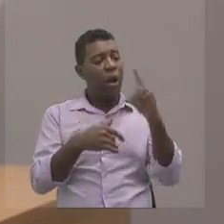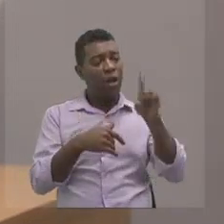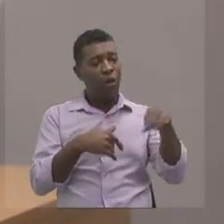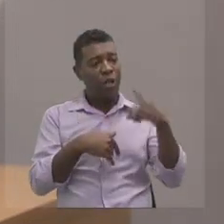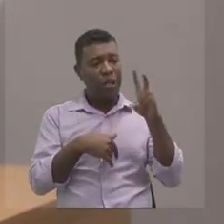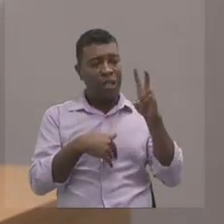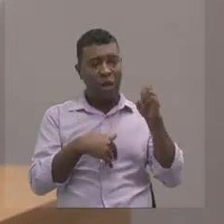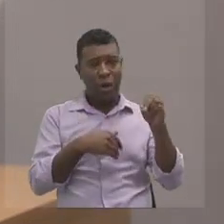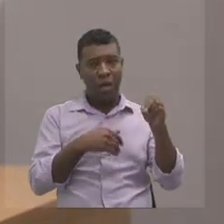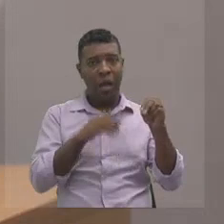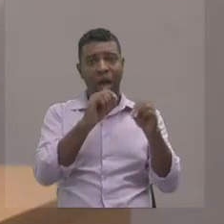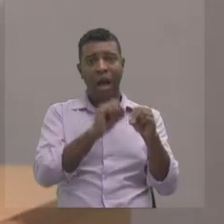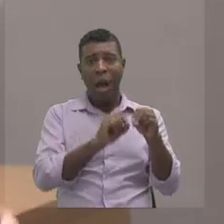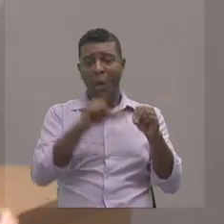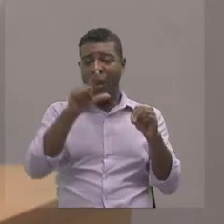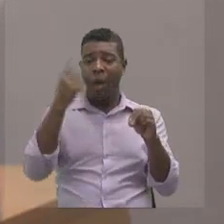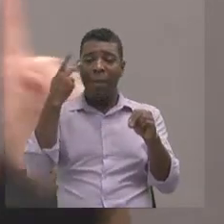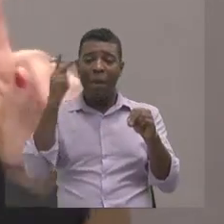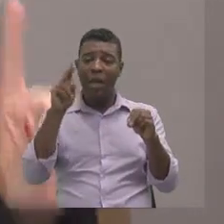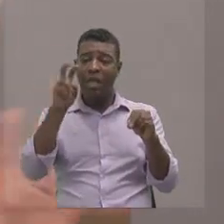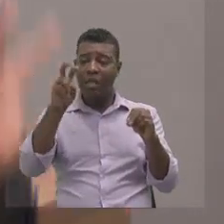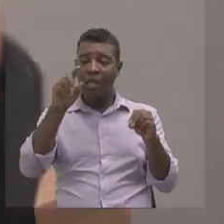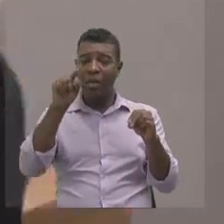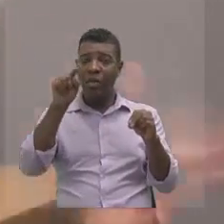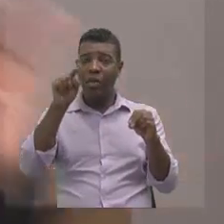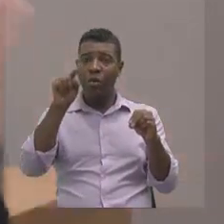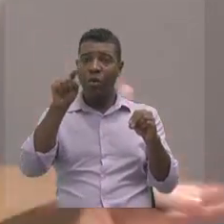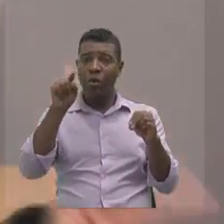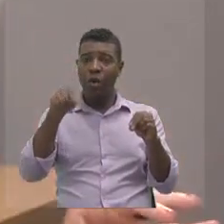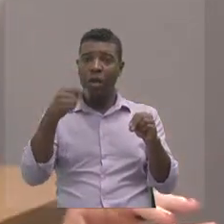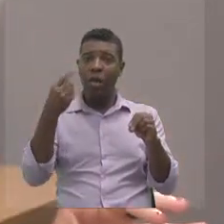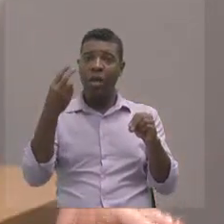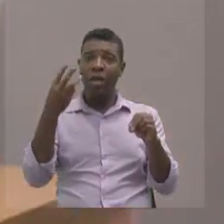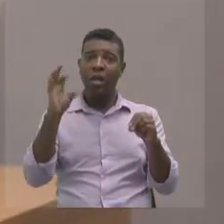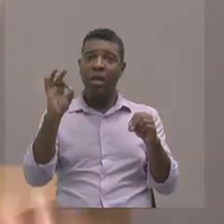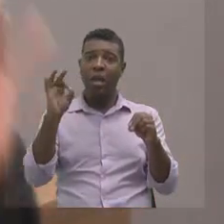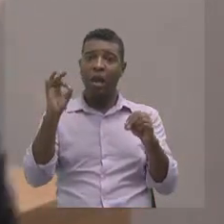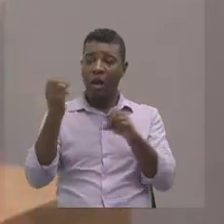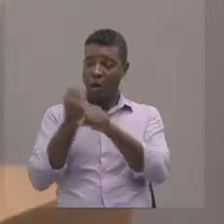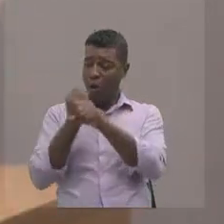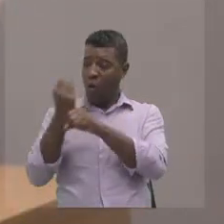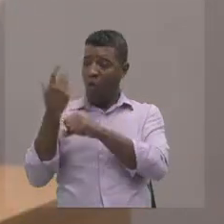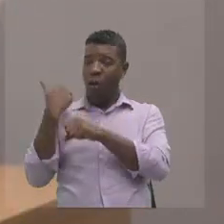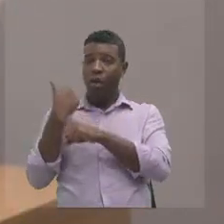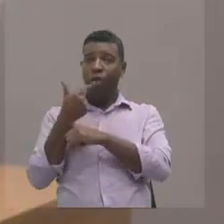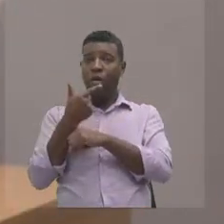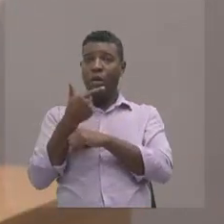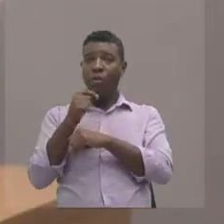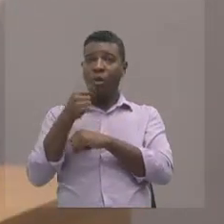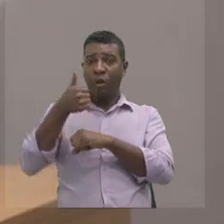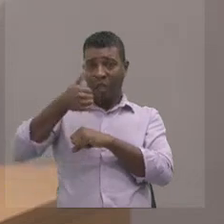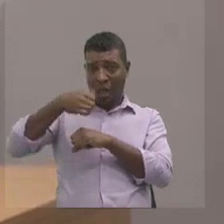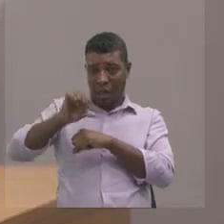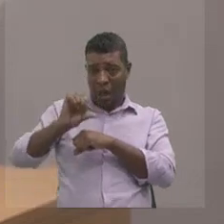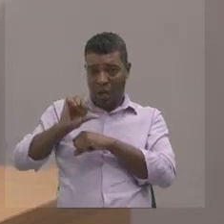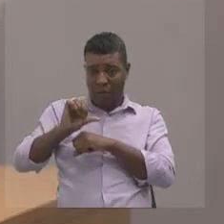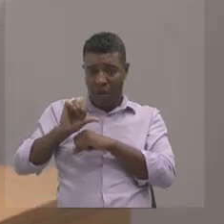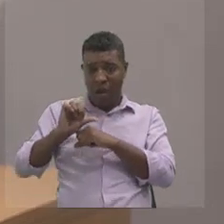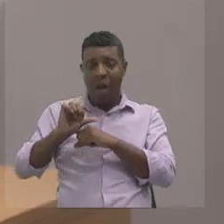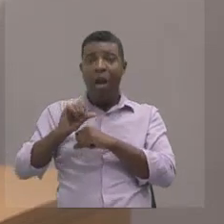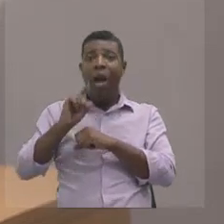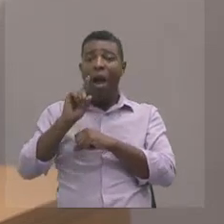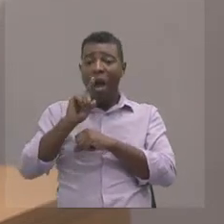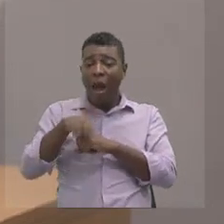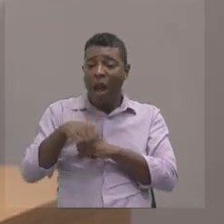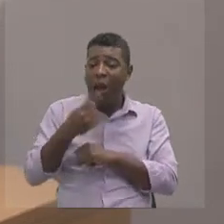5:30 considerando inclusive que em 2019 ela era 1,80 né se sequer iniciar o projeto de